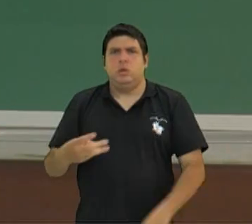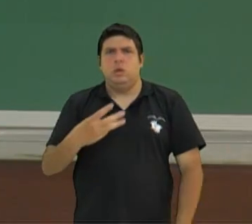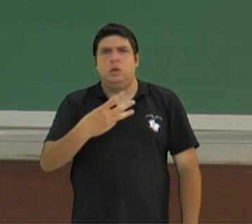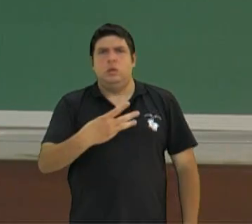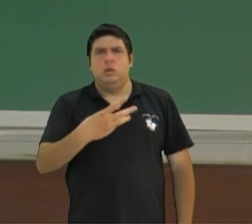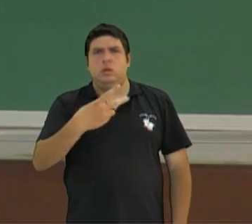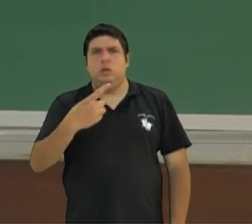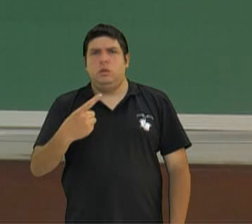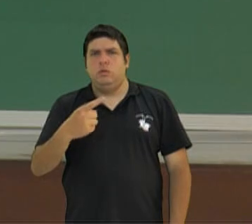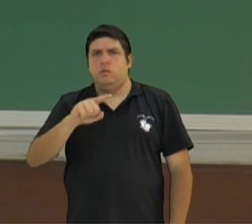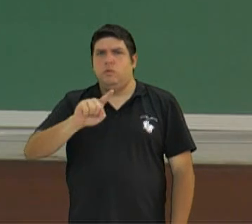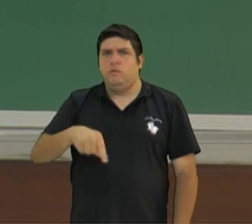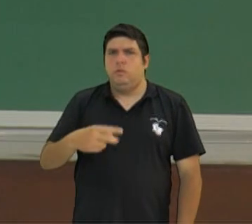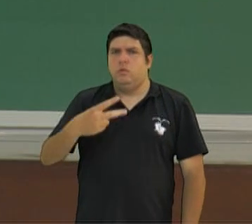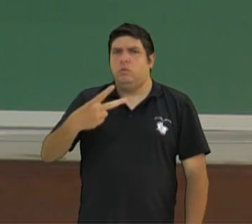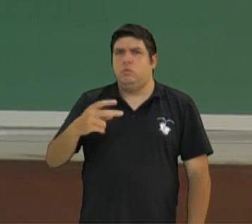Então,